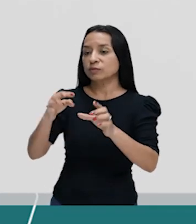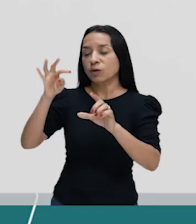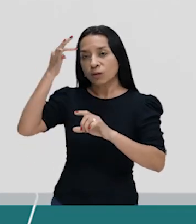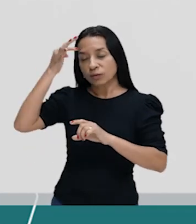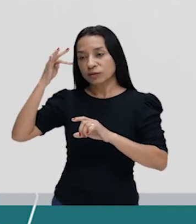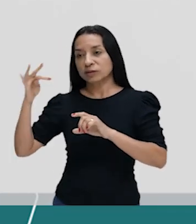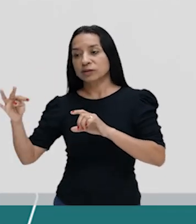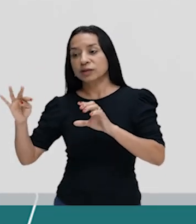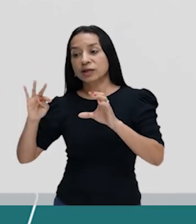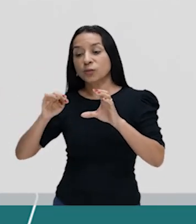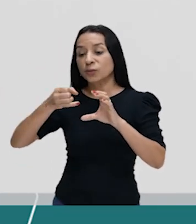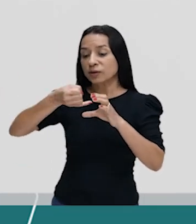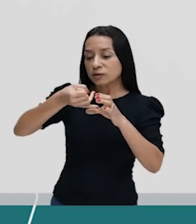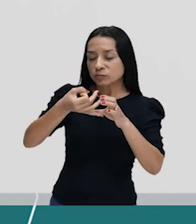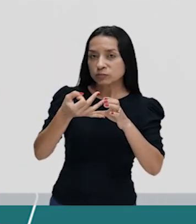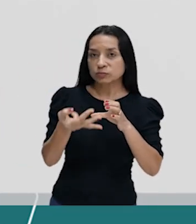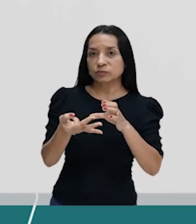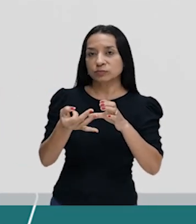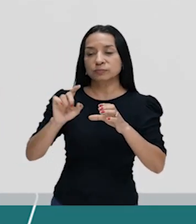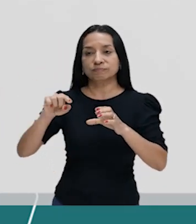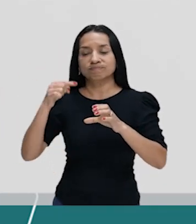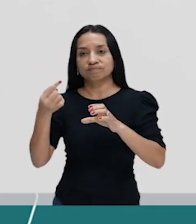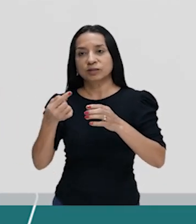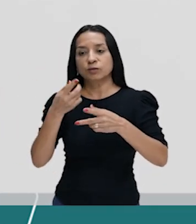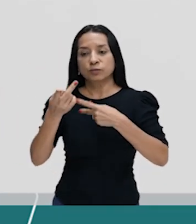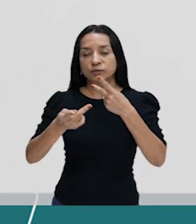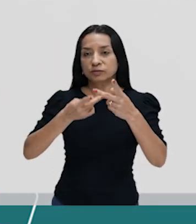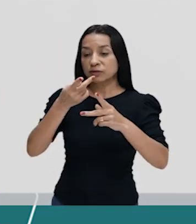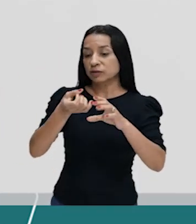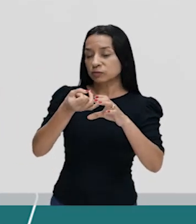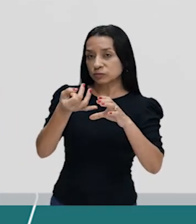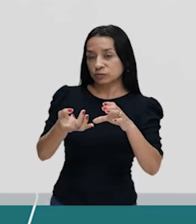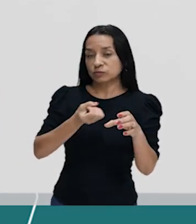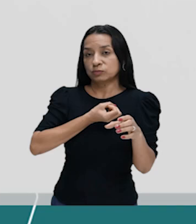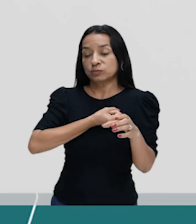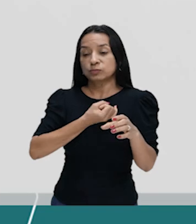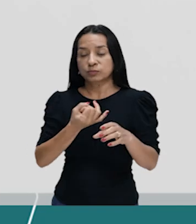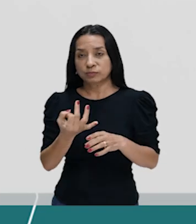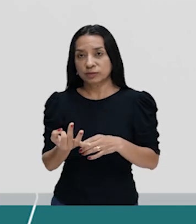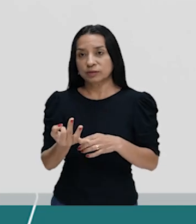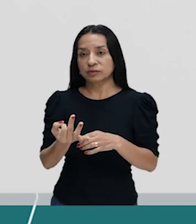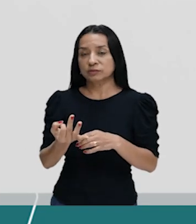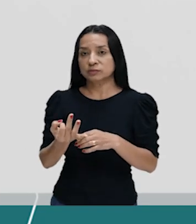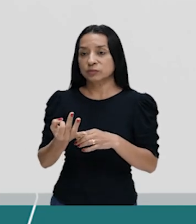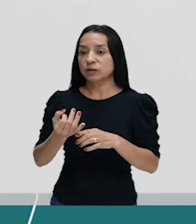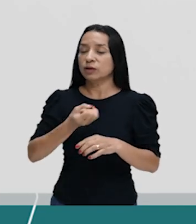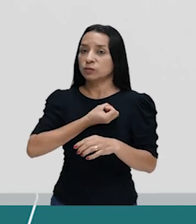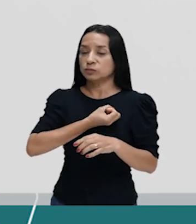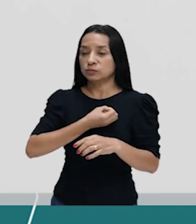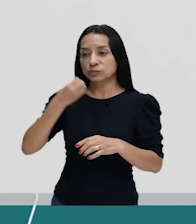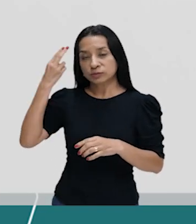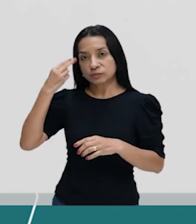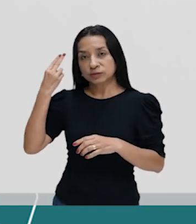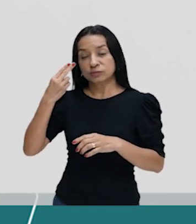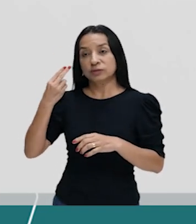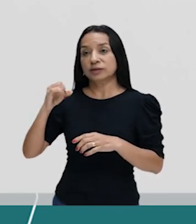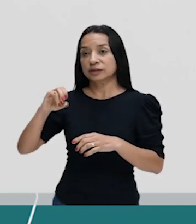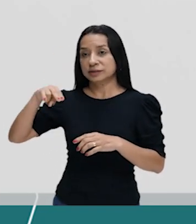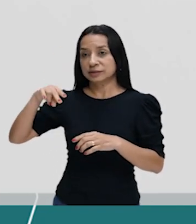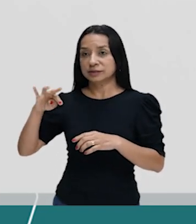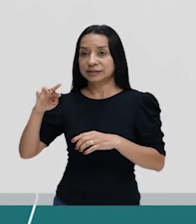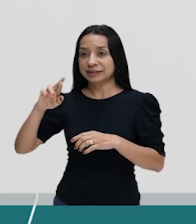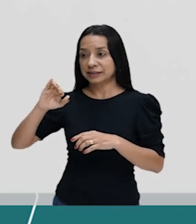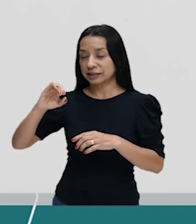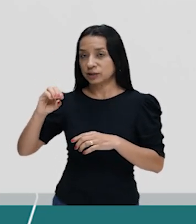conjuntos, depois falamos dos conjuntos numéricos, né? Iniciamos pelo conjunto dos números naturais, os inteiros,